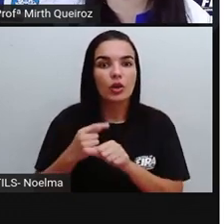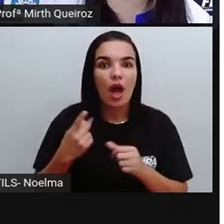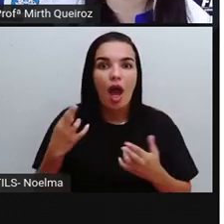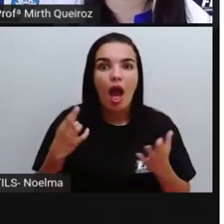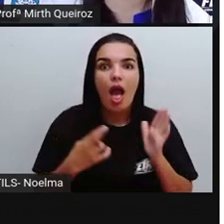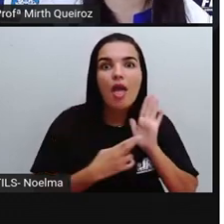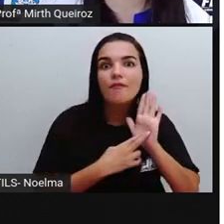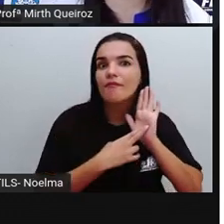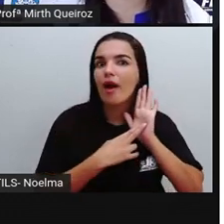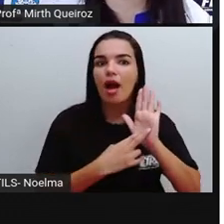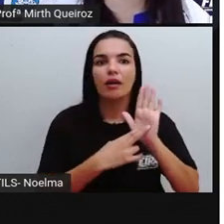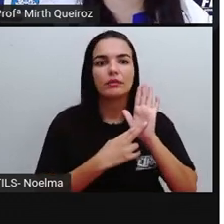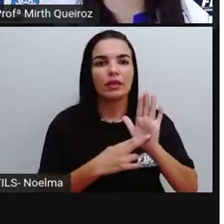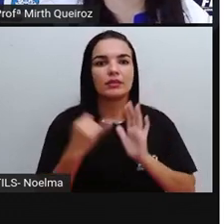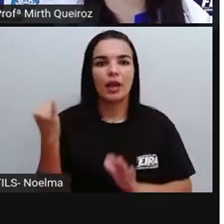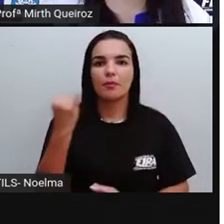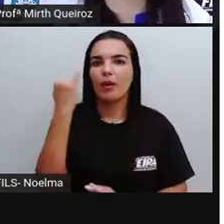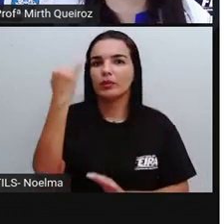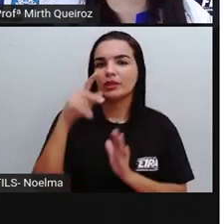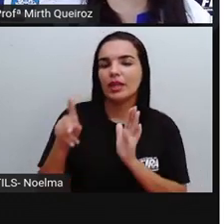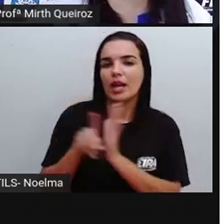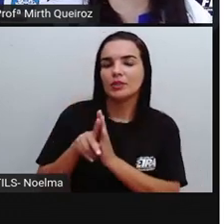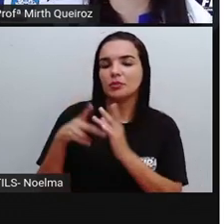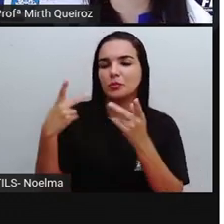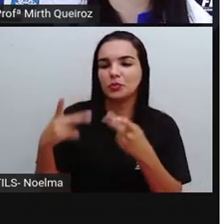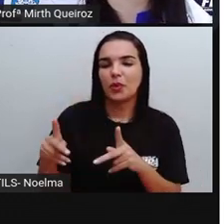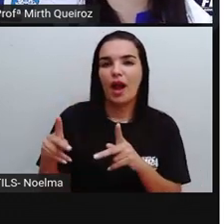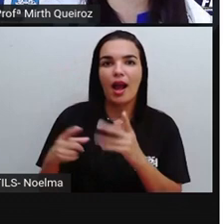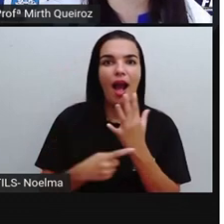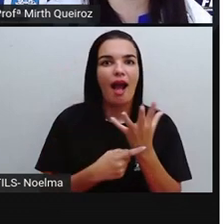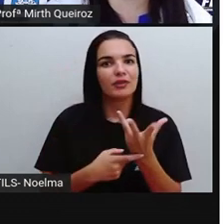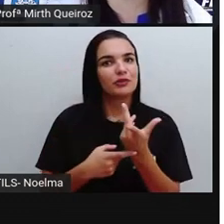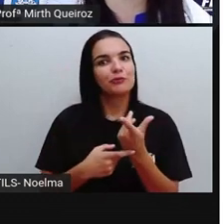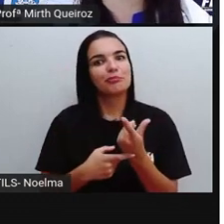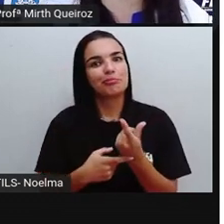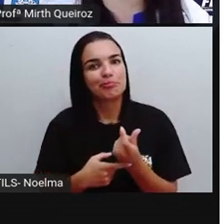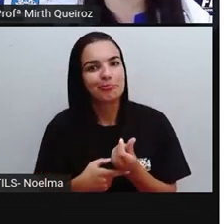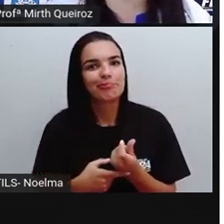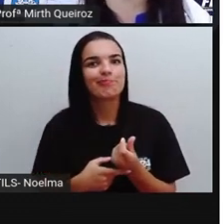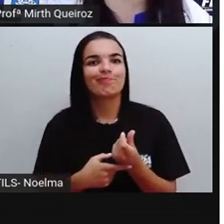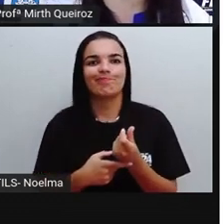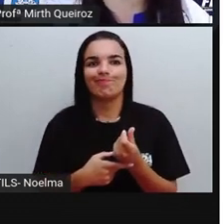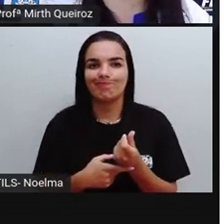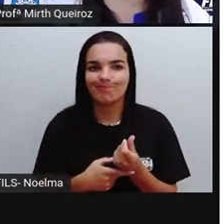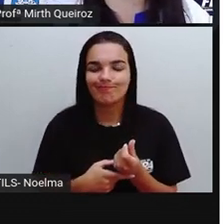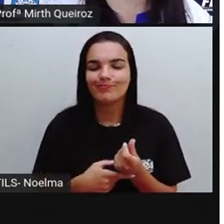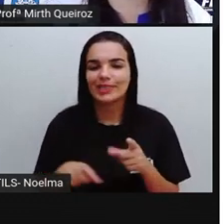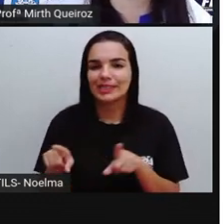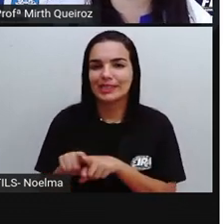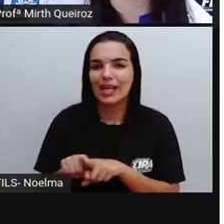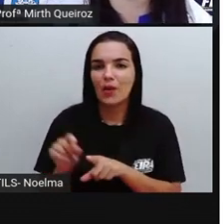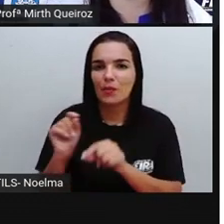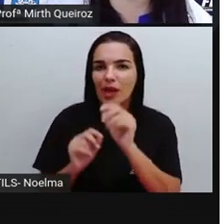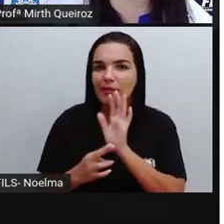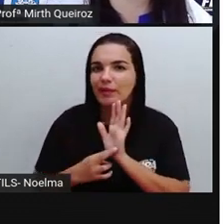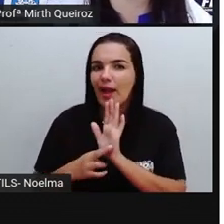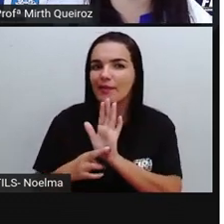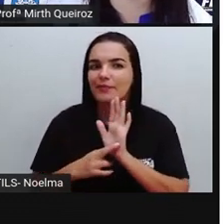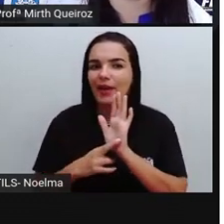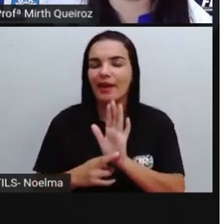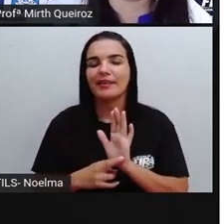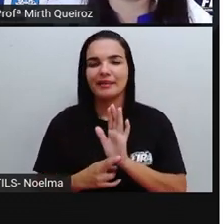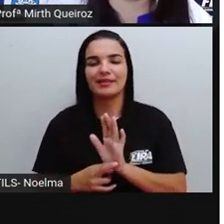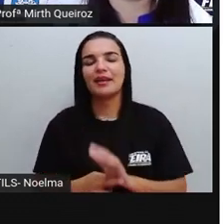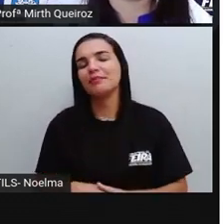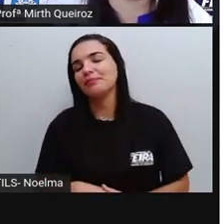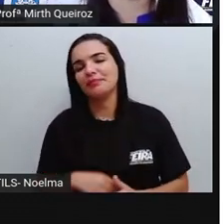referência importante para a sua produção. A obra de Wesley Duke Lee se torna referência para o trabalho aí desenvolvido